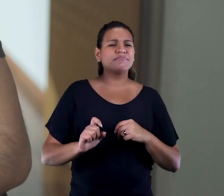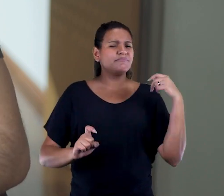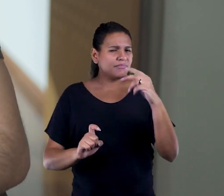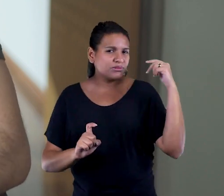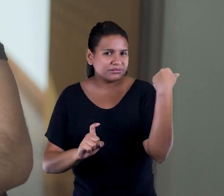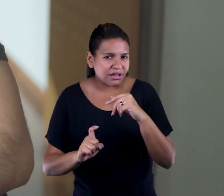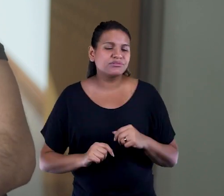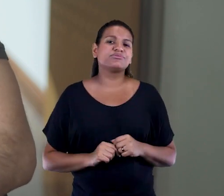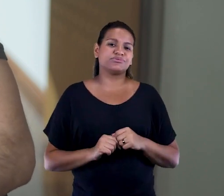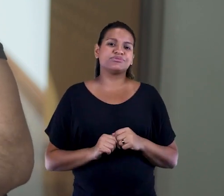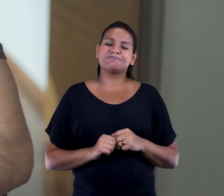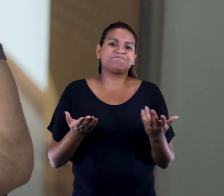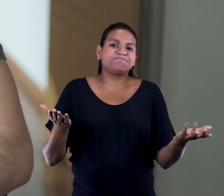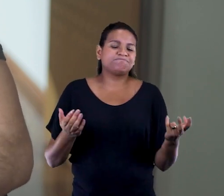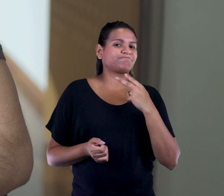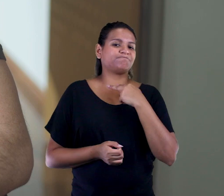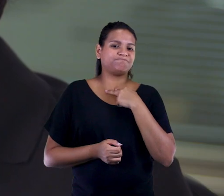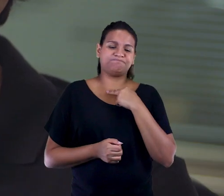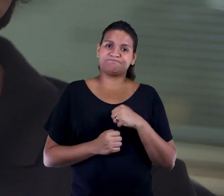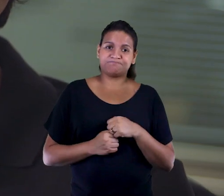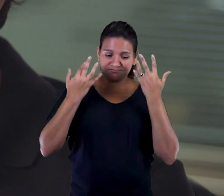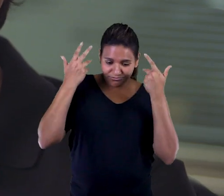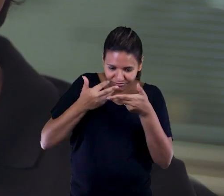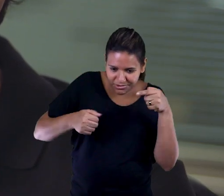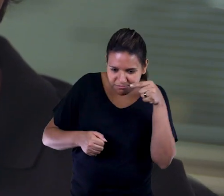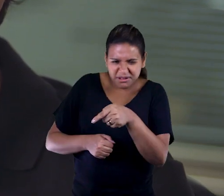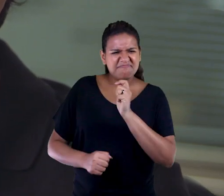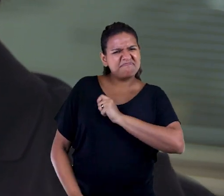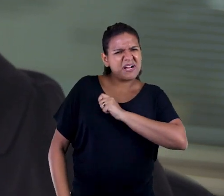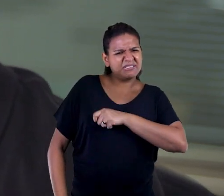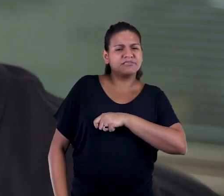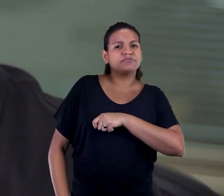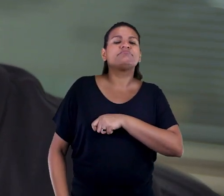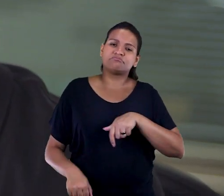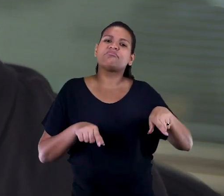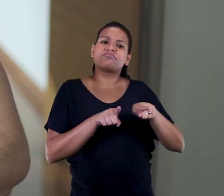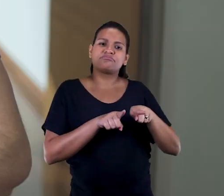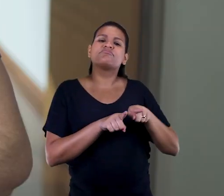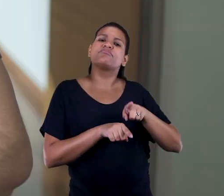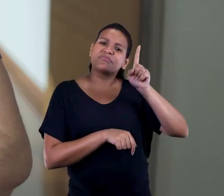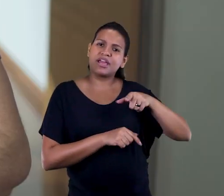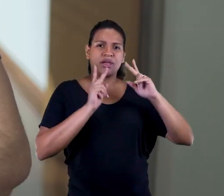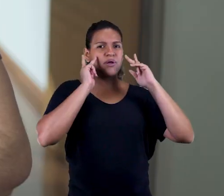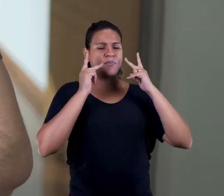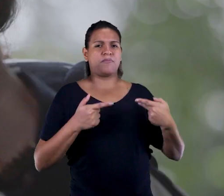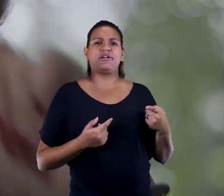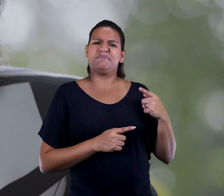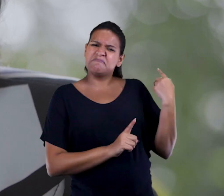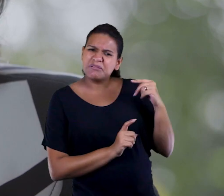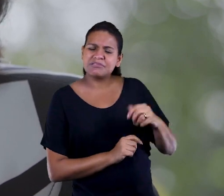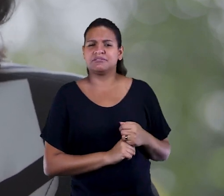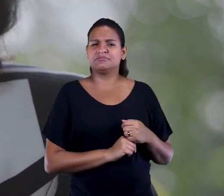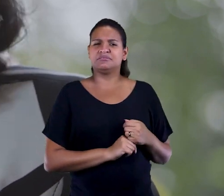enorme propensão a cometer contra o ser humano. Quem é mau com os animais é mal com o ser humano.